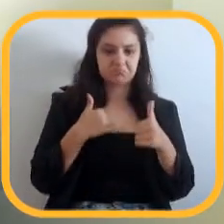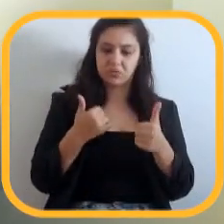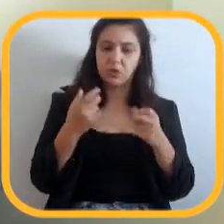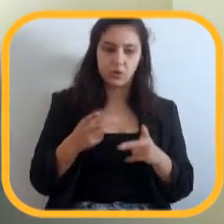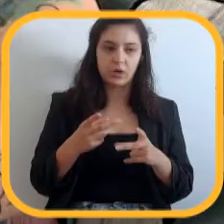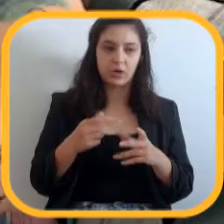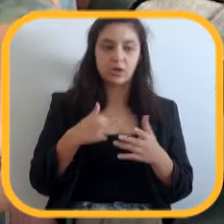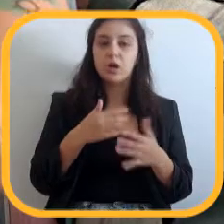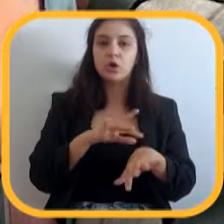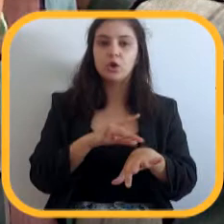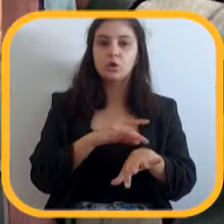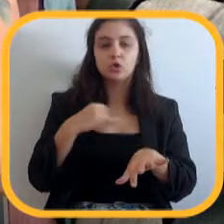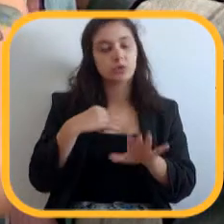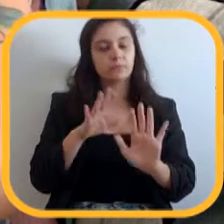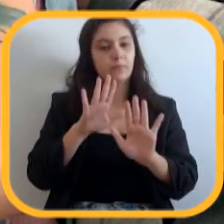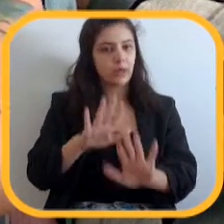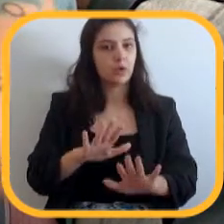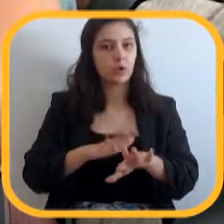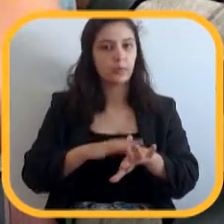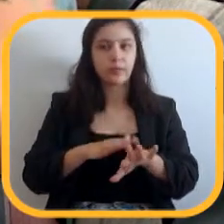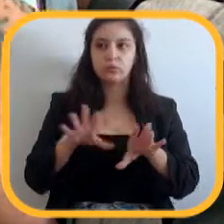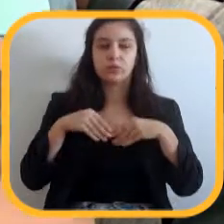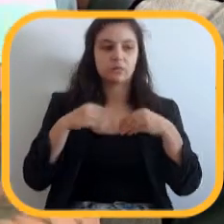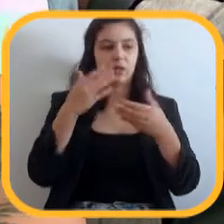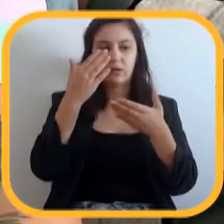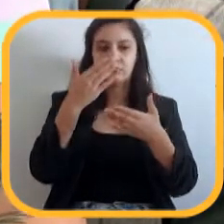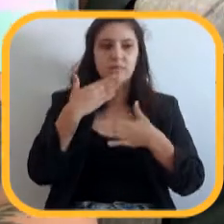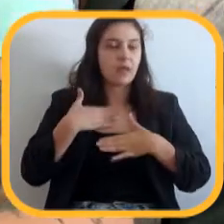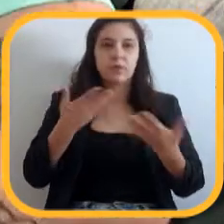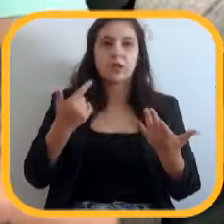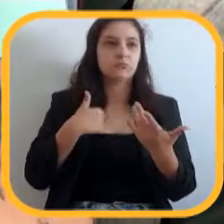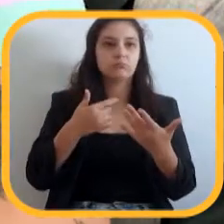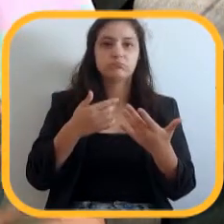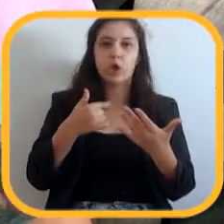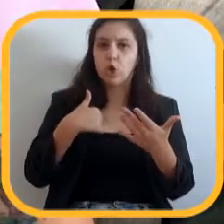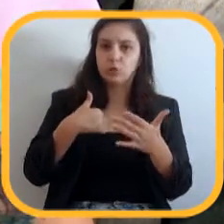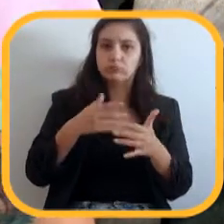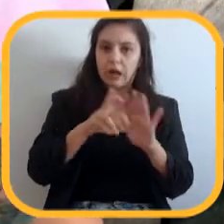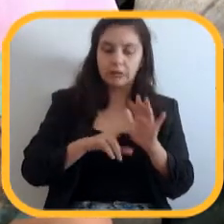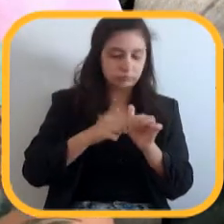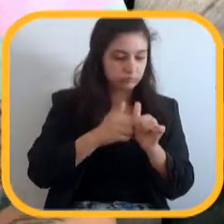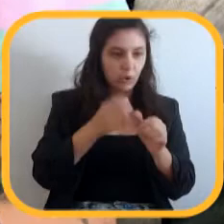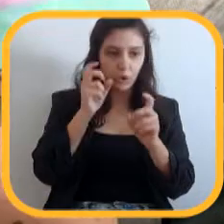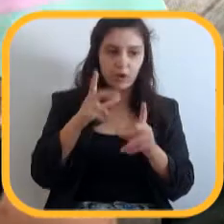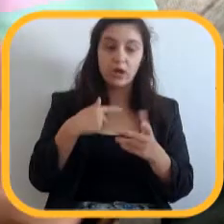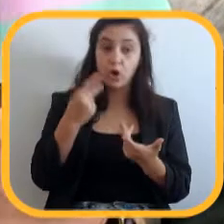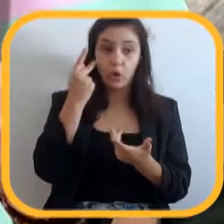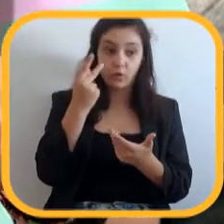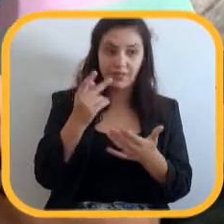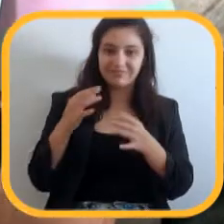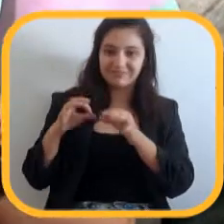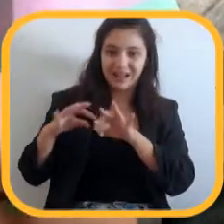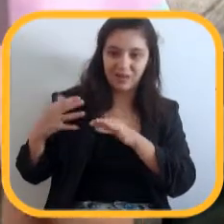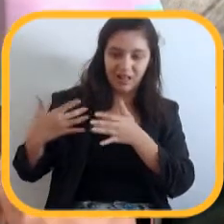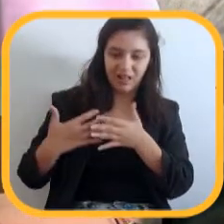que eu acho que estou bem. Eu disse logo, olha, doutora, pode parar, porque eu vou aceitar aquilo que me derem, eu vou fazer aquilo que me disser que é para fazer, porque continuar a viver